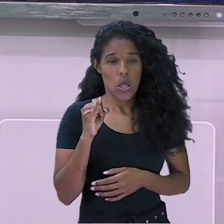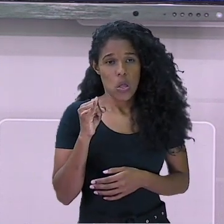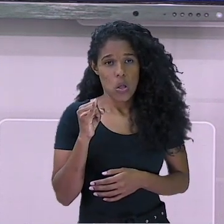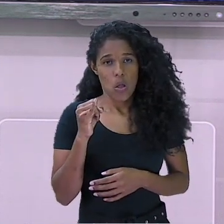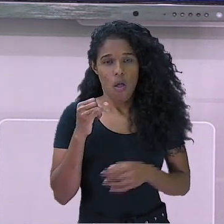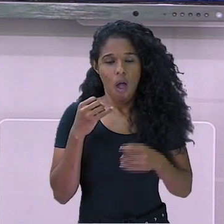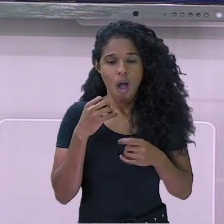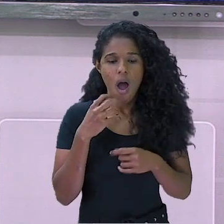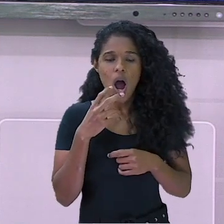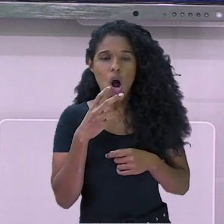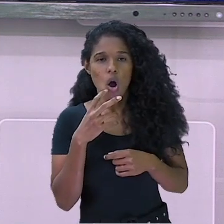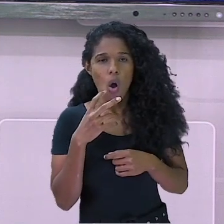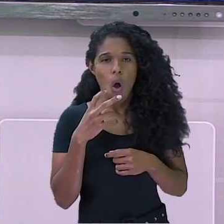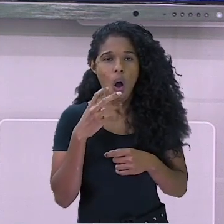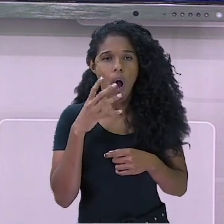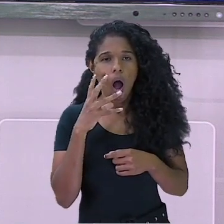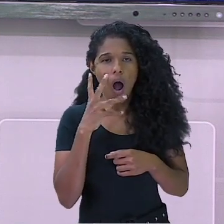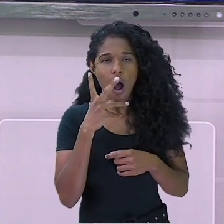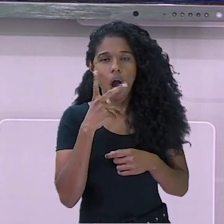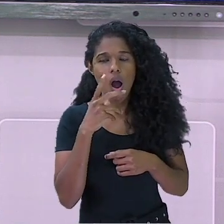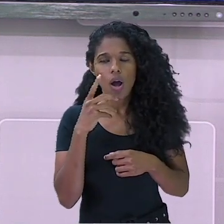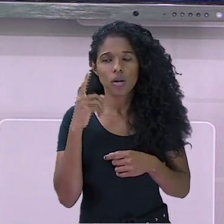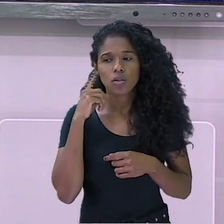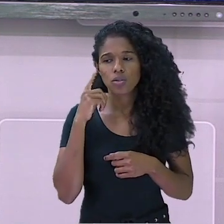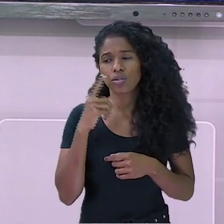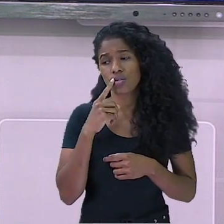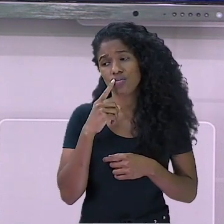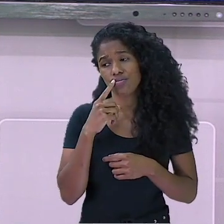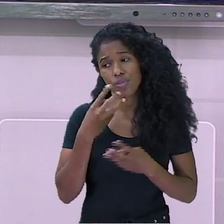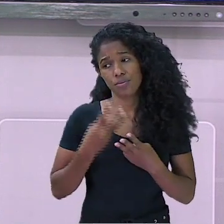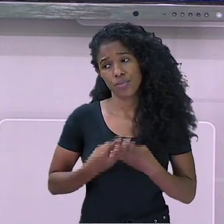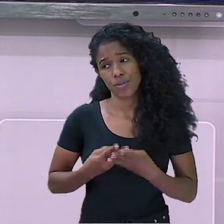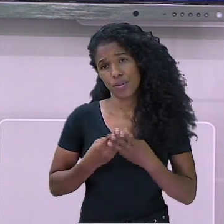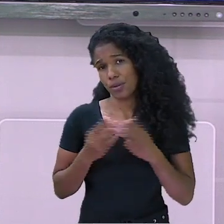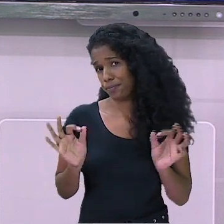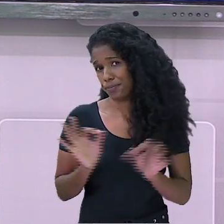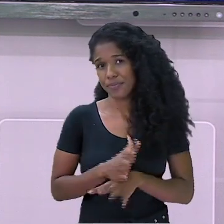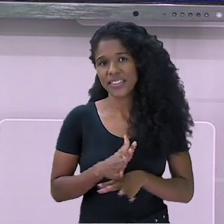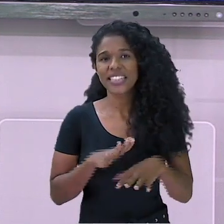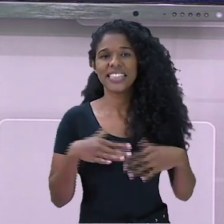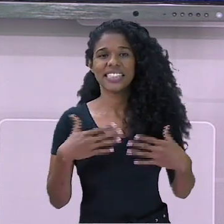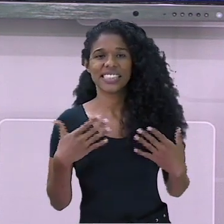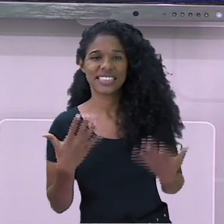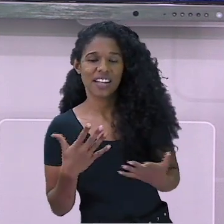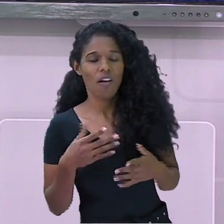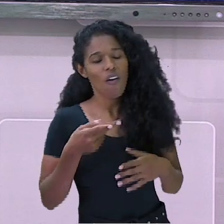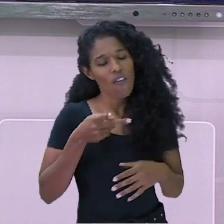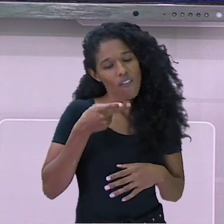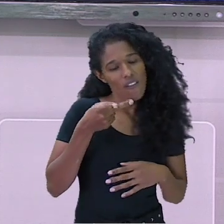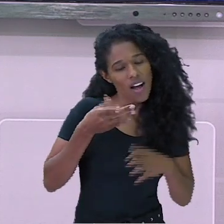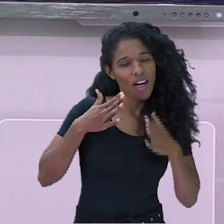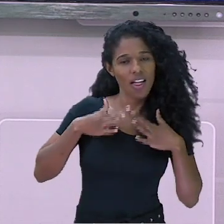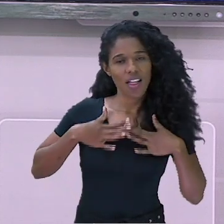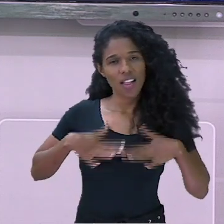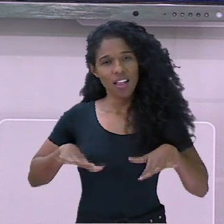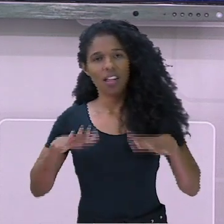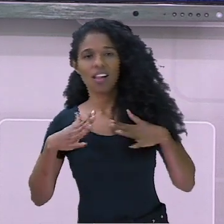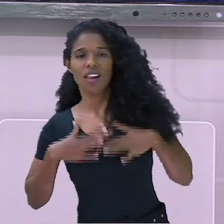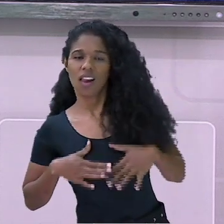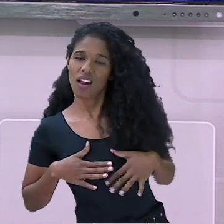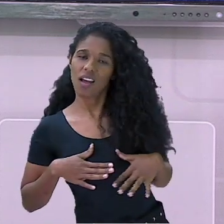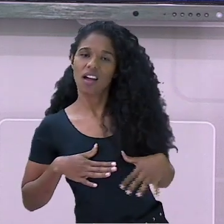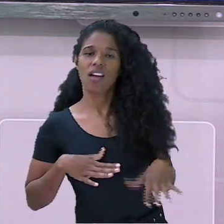clara, pronunciando bem as palavras, mas sem exagero. Use a sua velocidade normal,